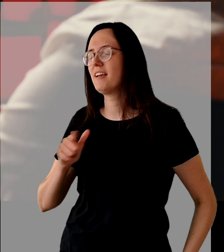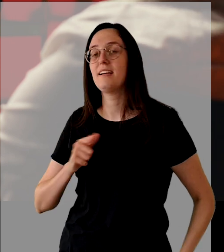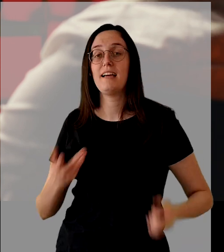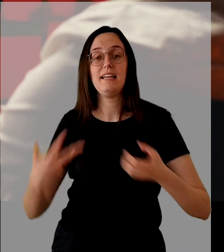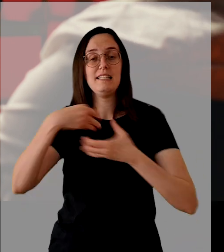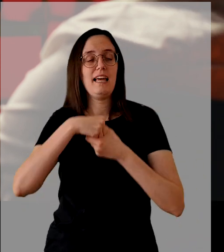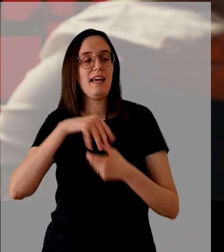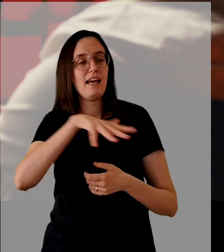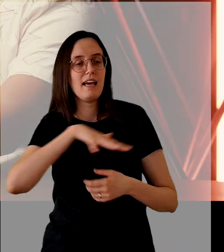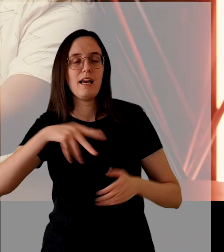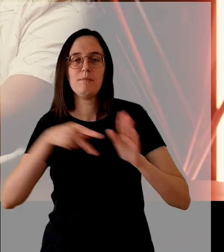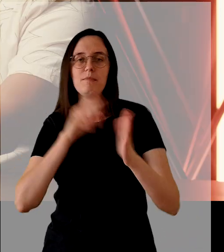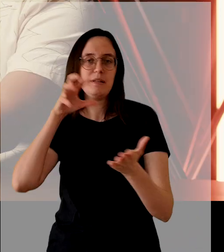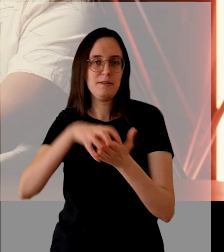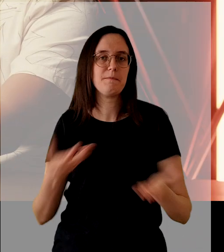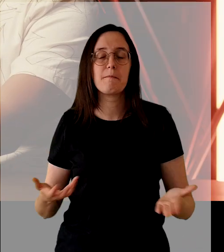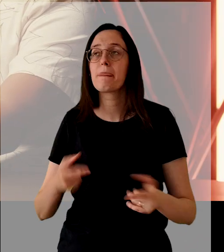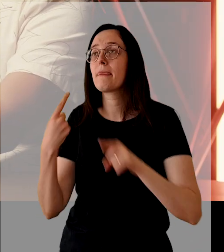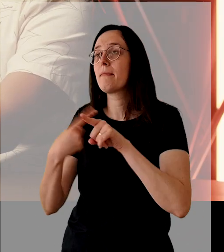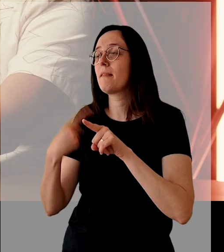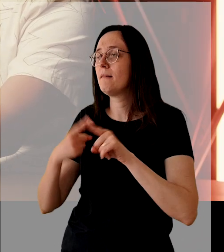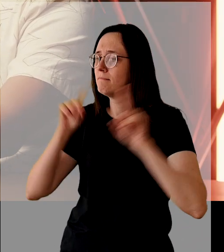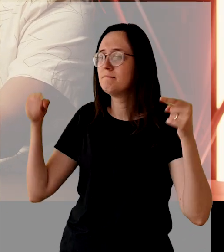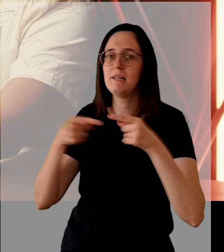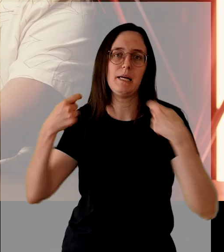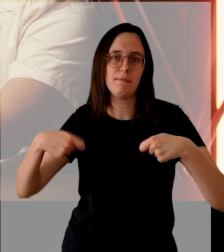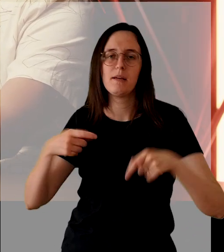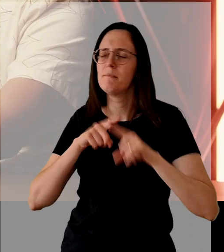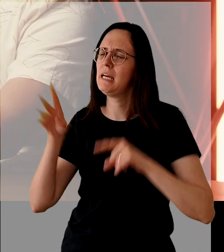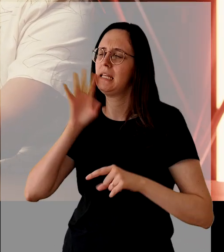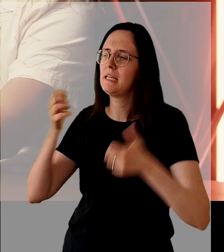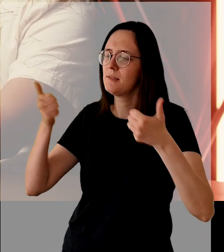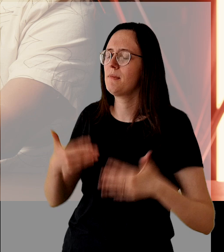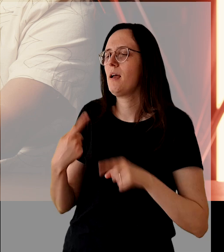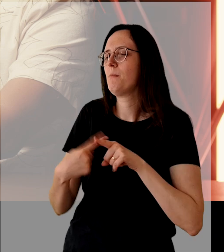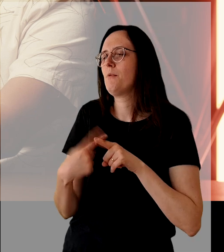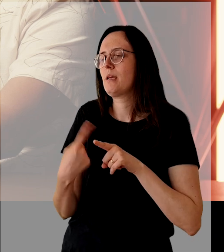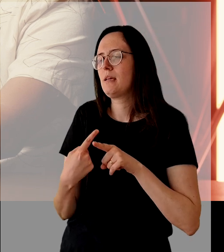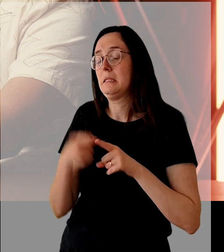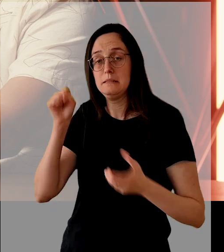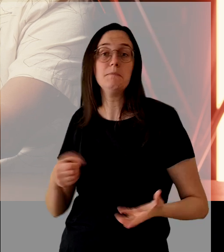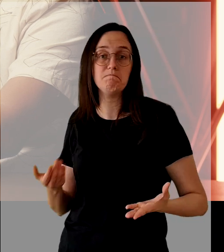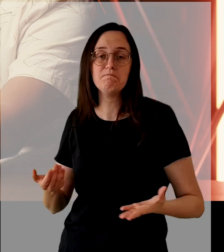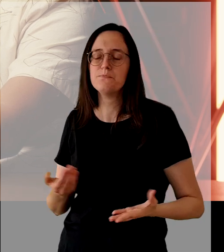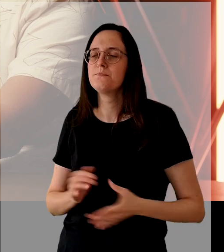do setor. E que tem que se conversar. Mas é legal você falar isso, porque, cara, sim,